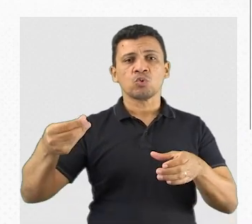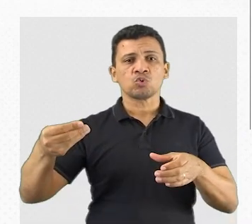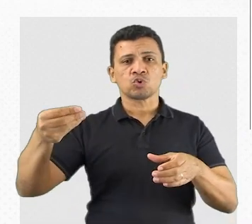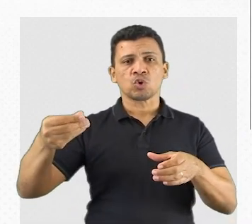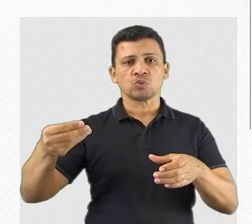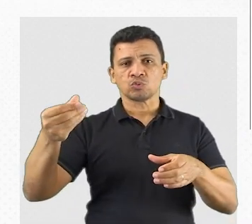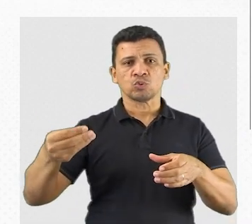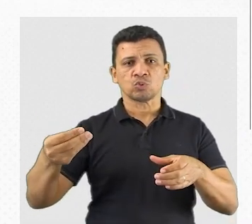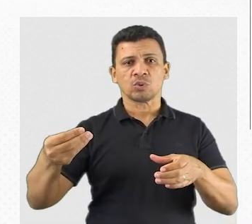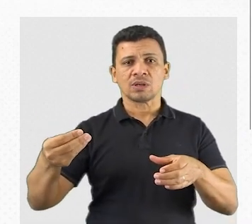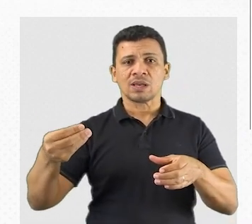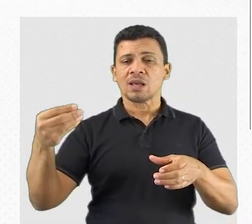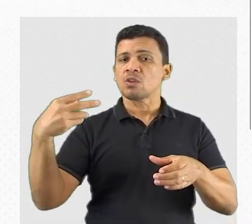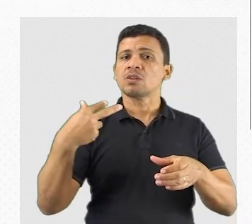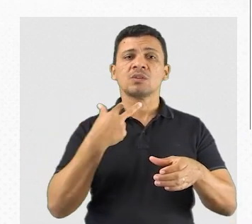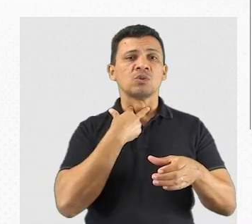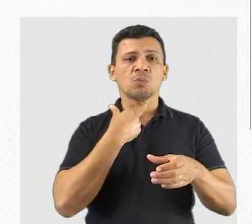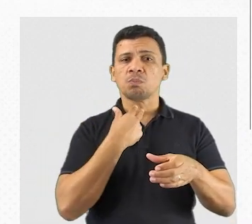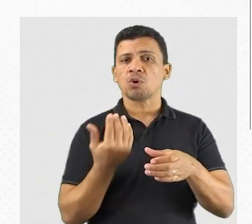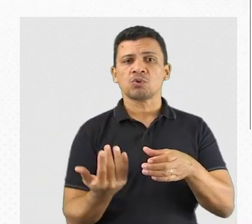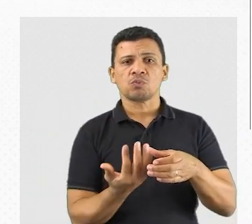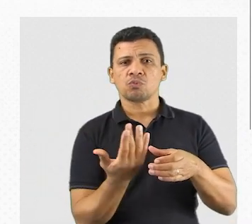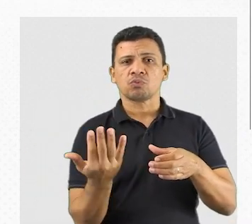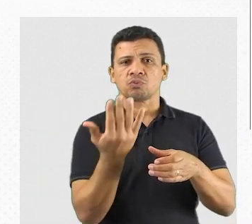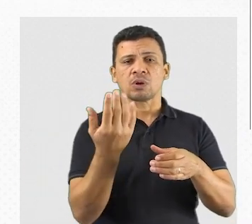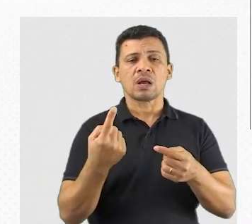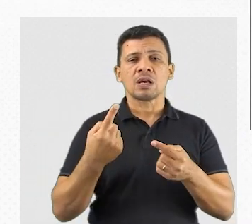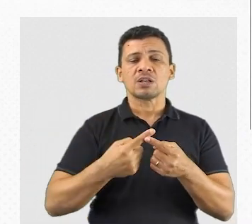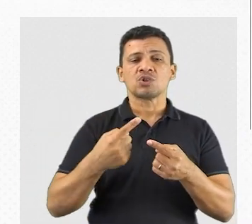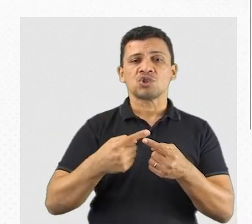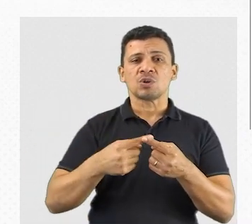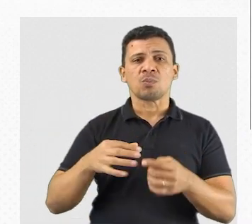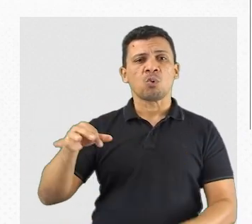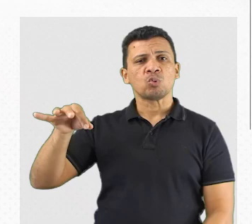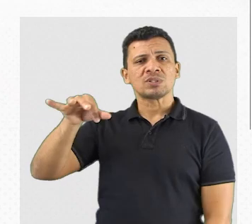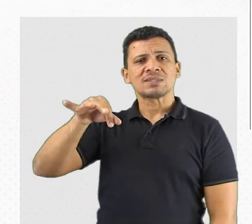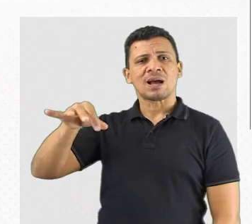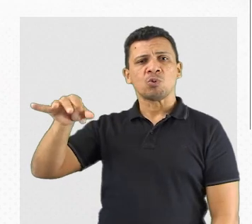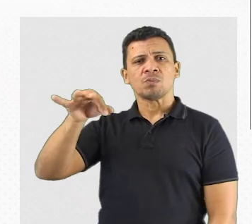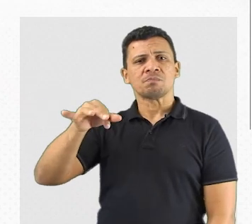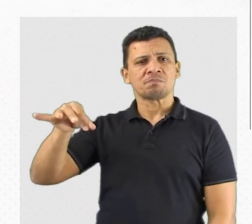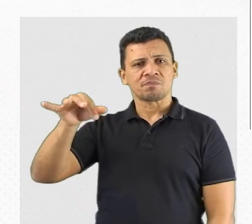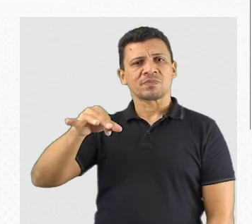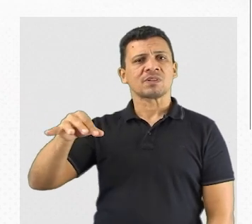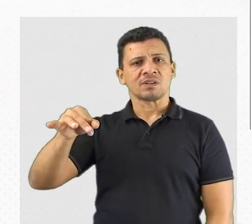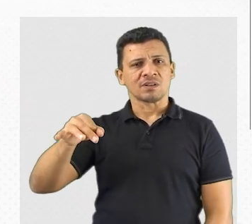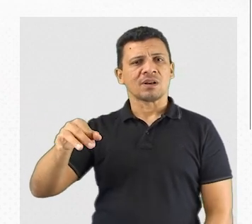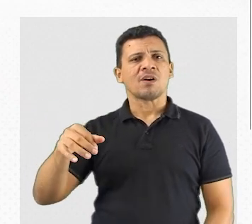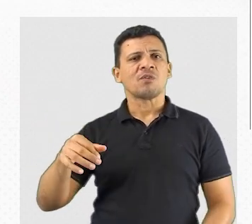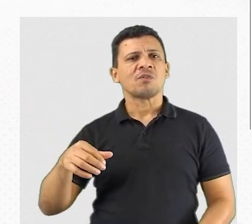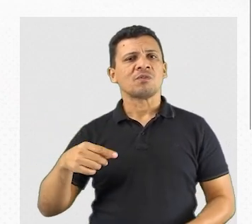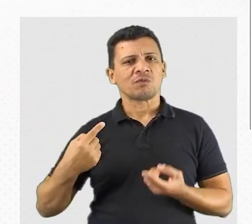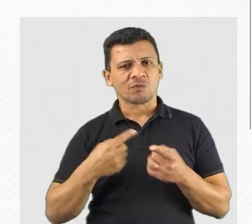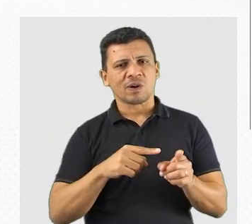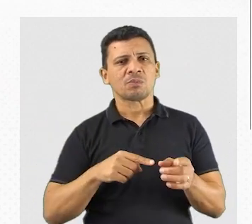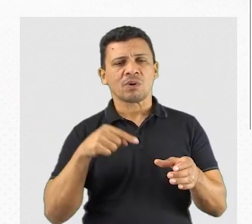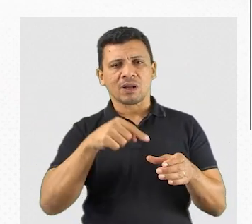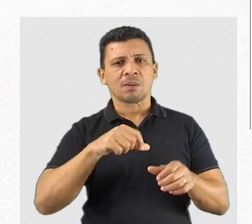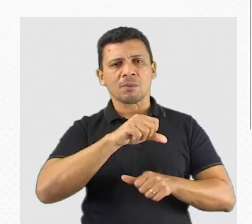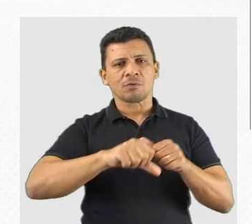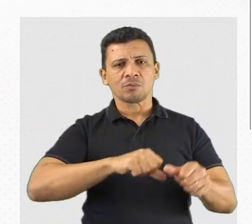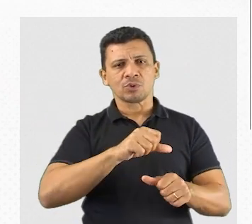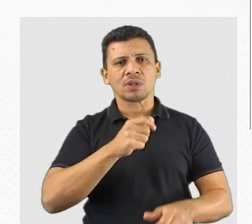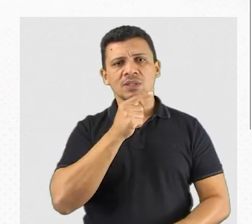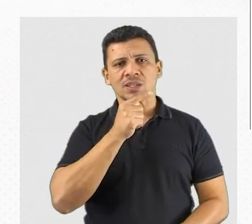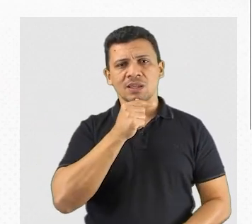a facilidade de evaporar, tipo sal de cozinha, ele vai provocar alguns efeitos na água.